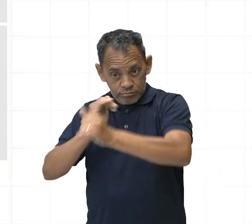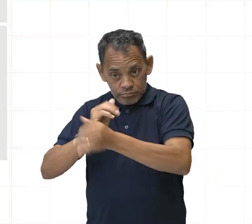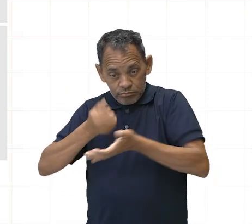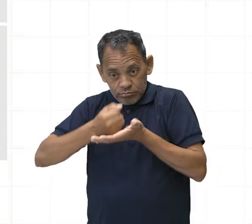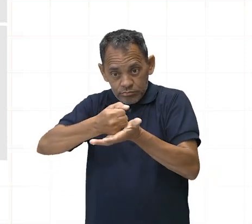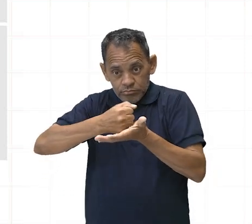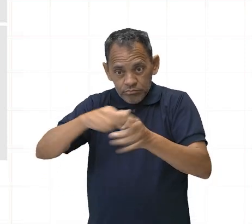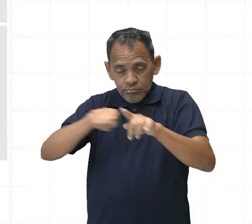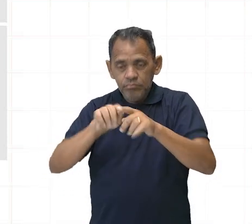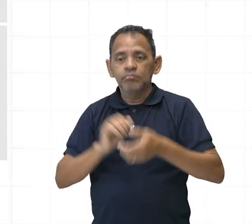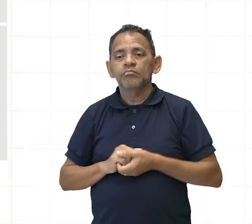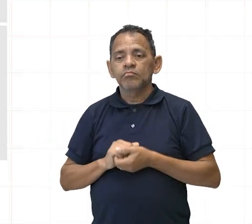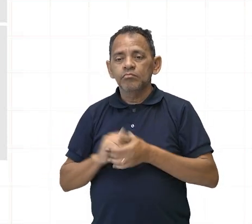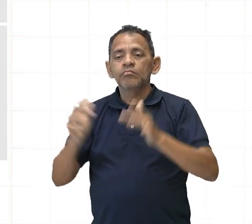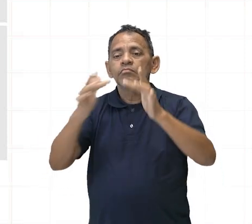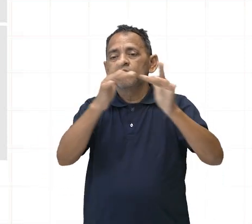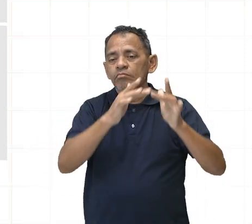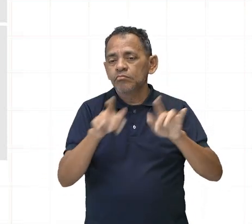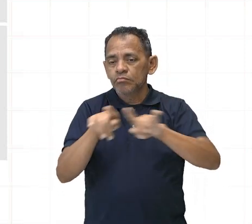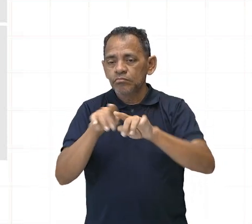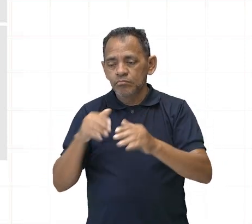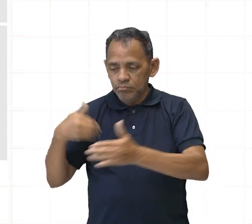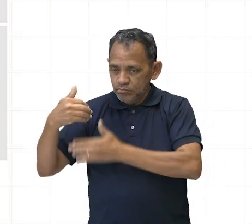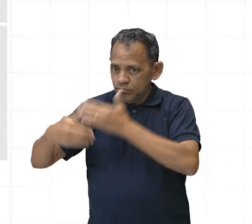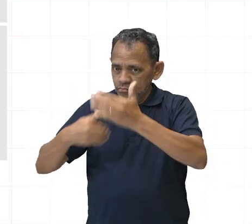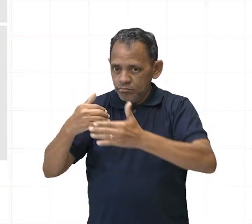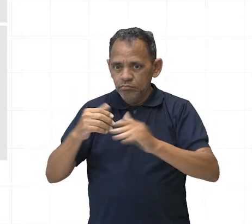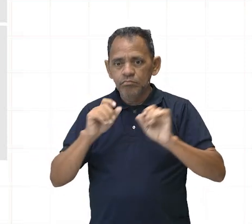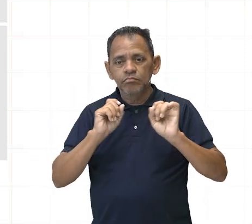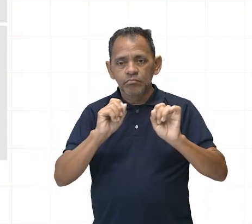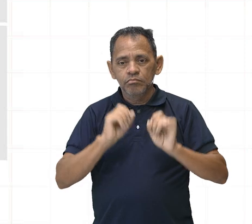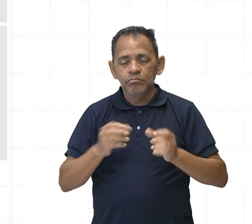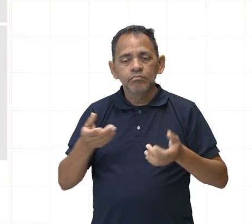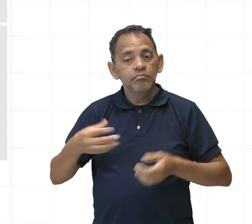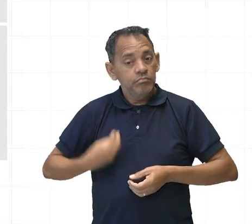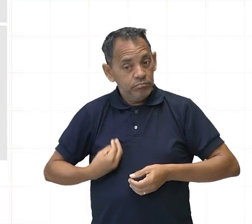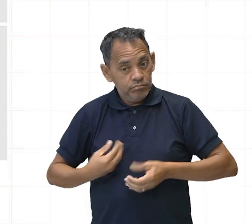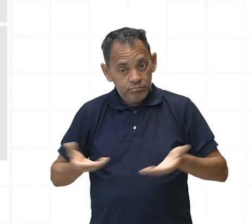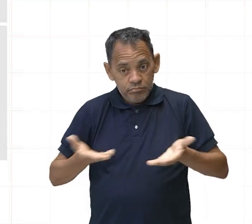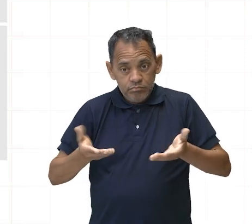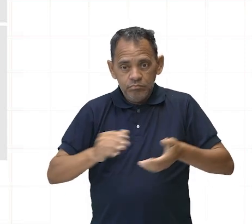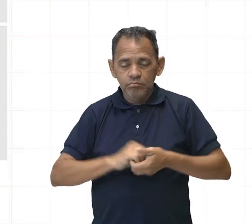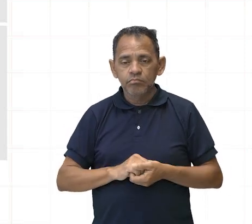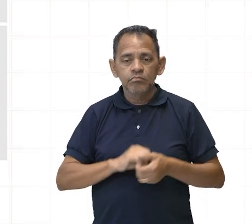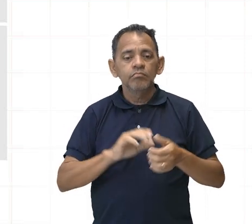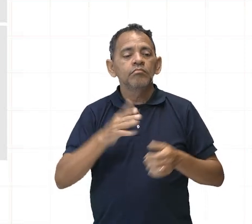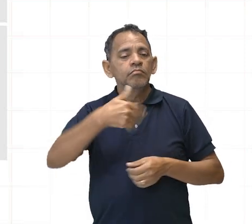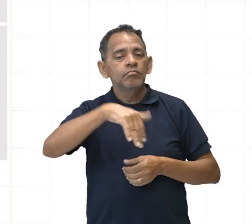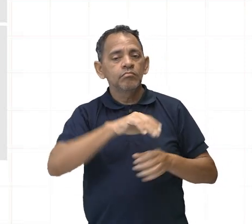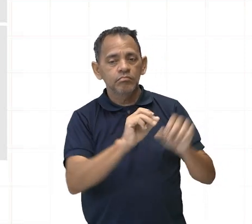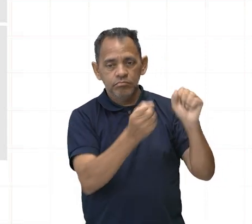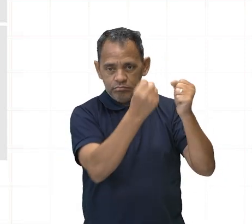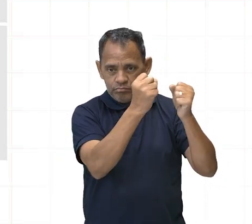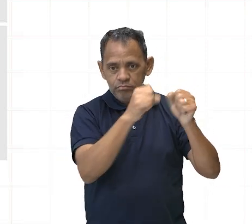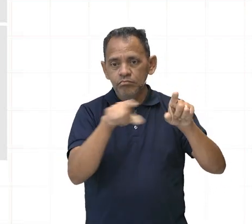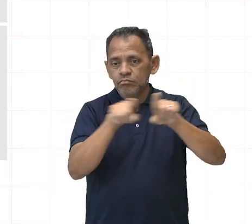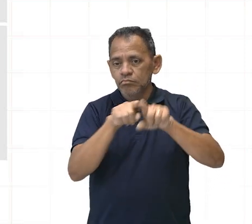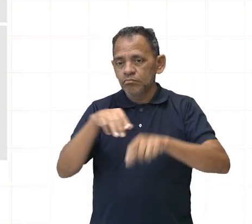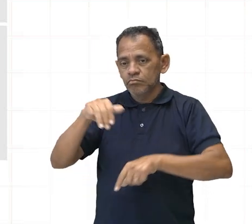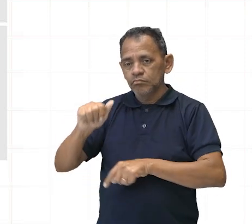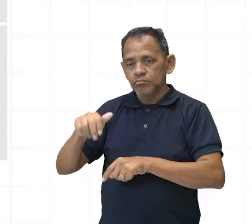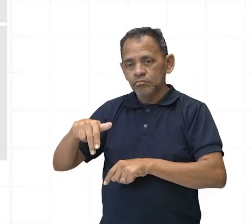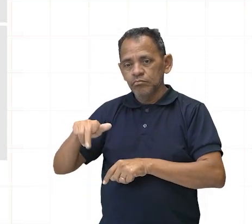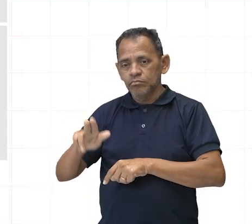os processos industriais que a gente vive atualmente, tá? Então, tanto a parte da indústria quanto a manufatura vão